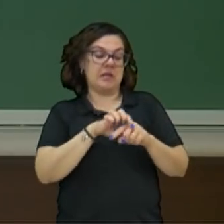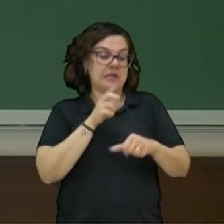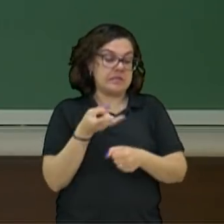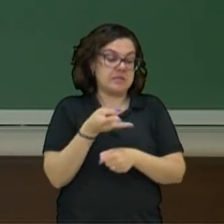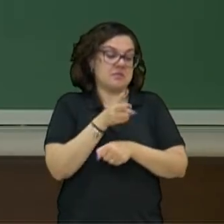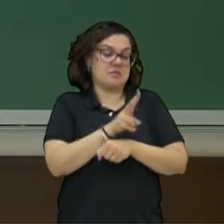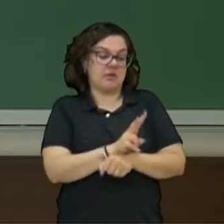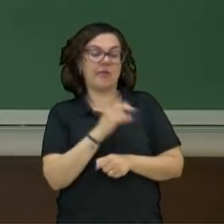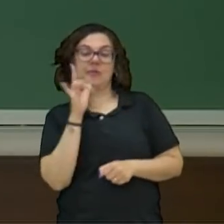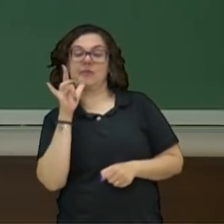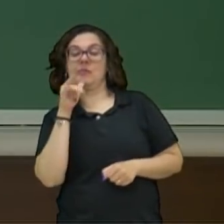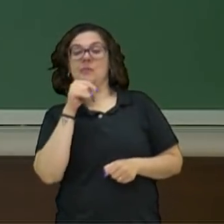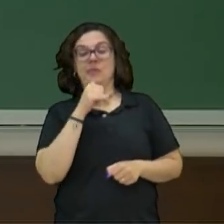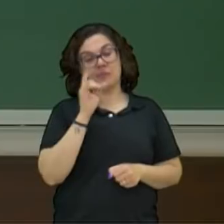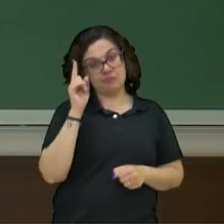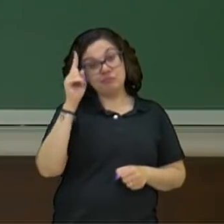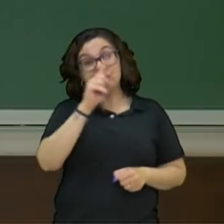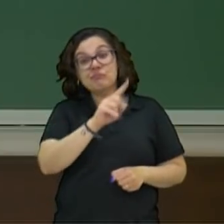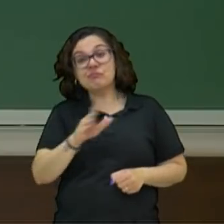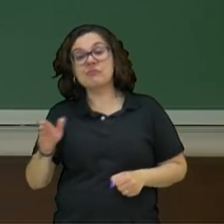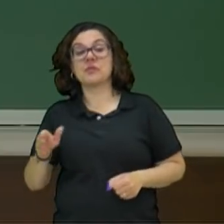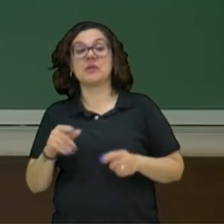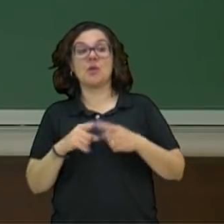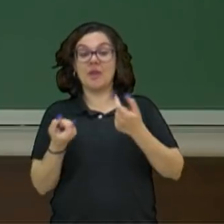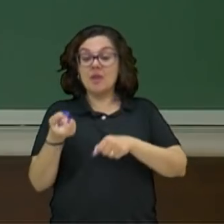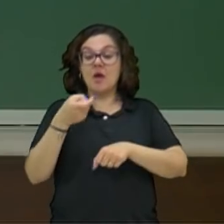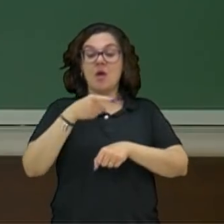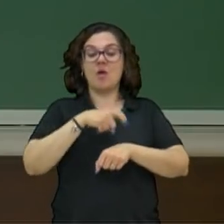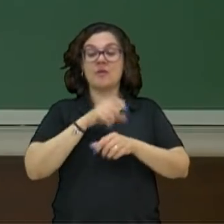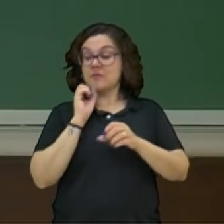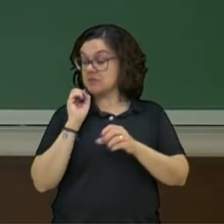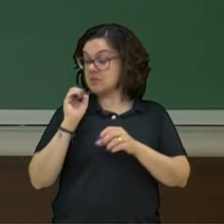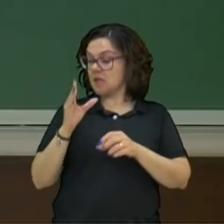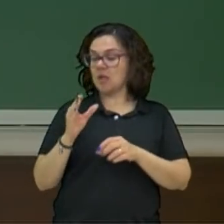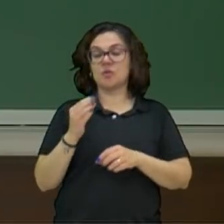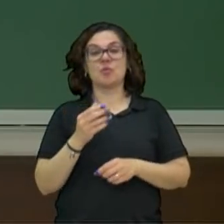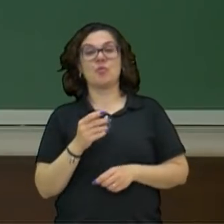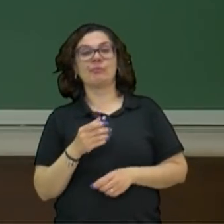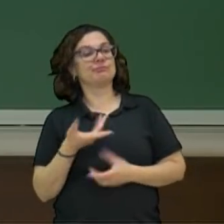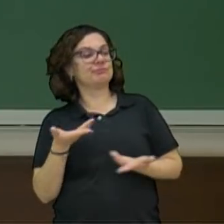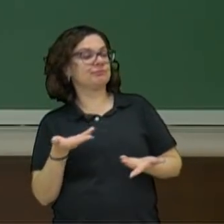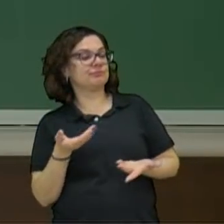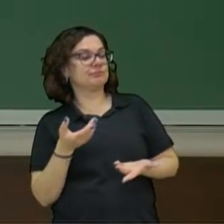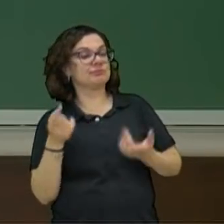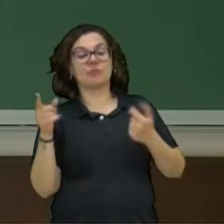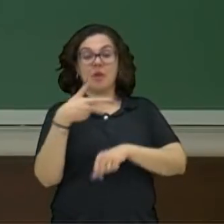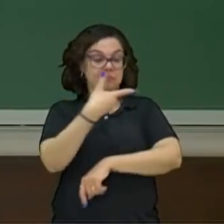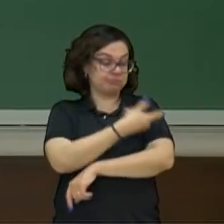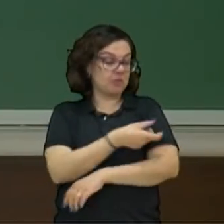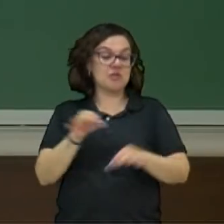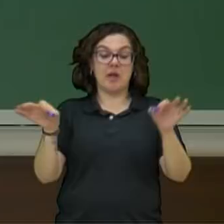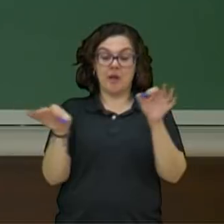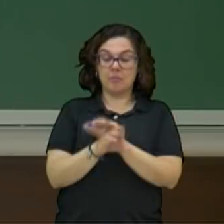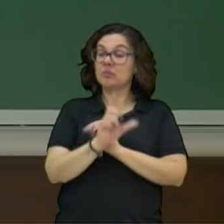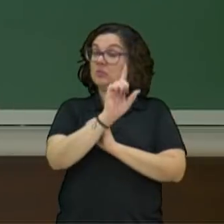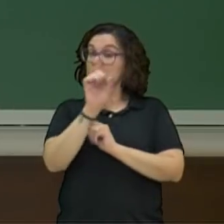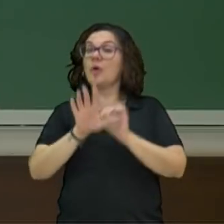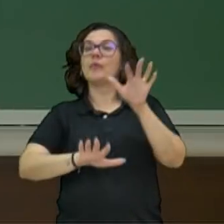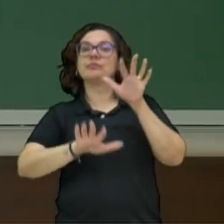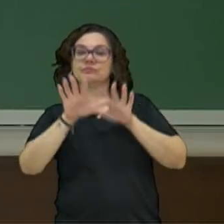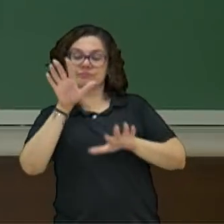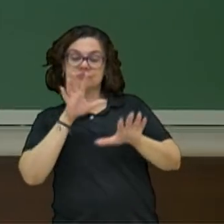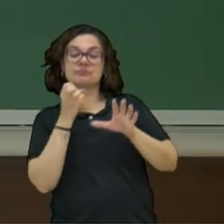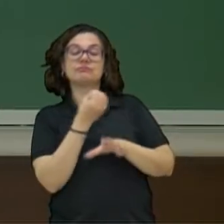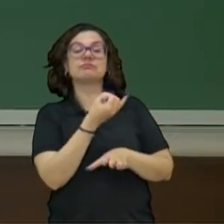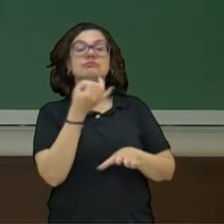alguns dias, não é imediato. Então não quer dizer que você saiu do posto de saúde e você está imune. Depende de alguns dias aí